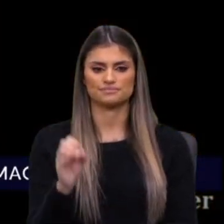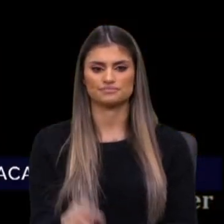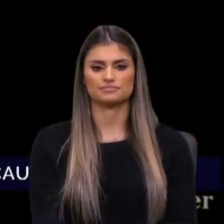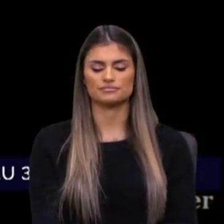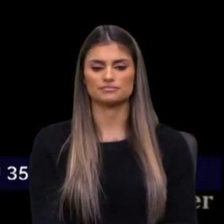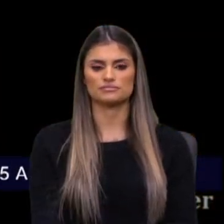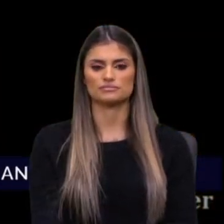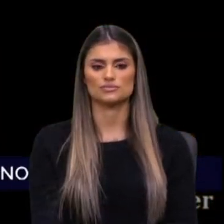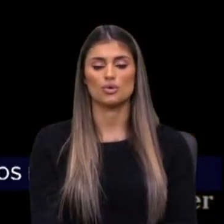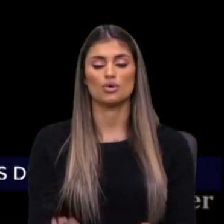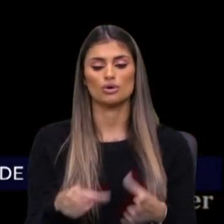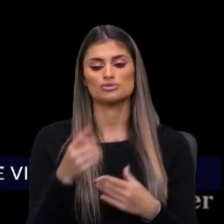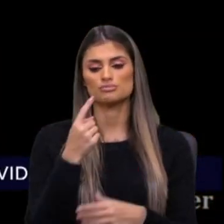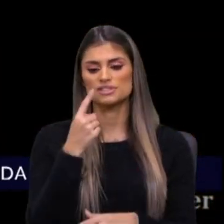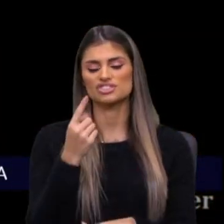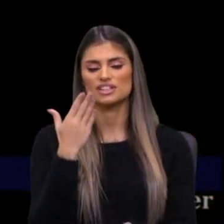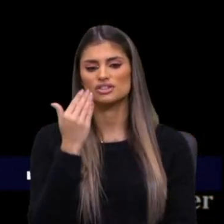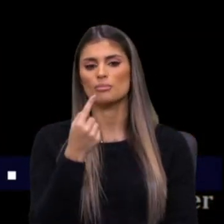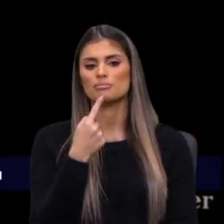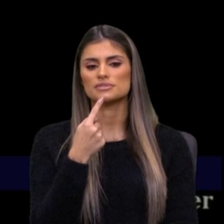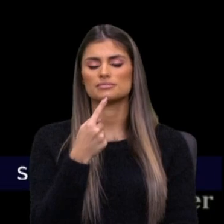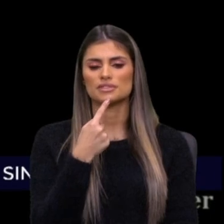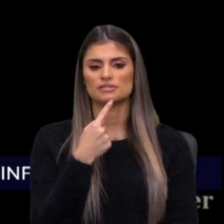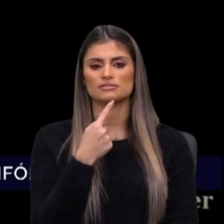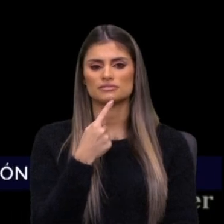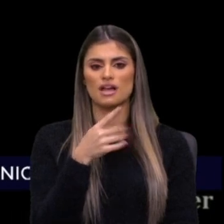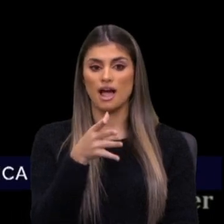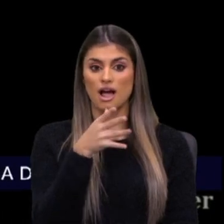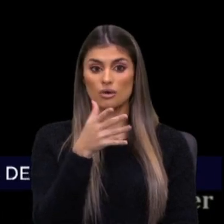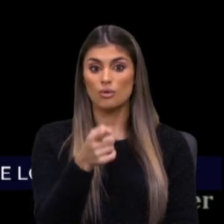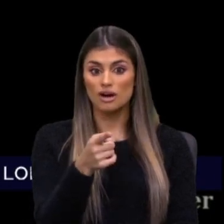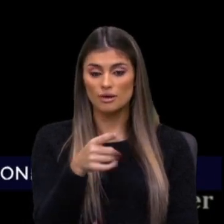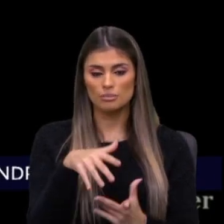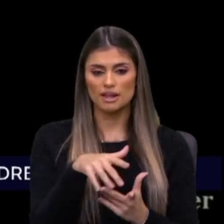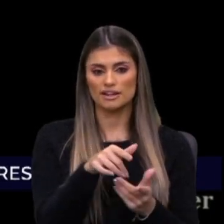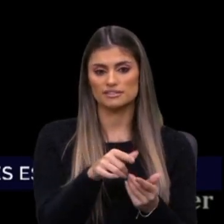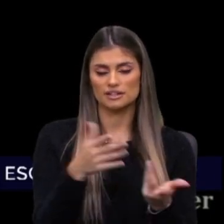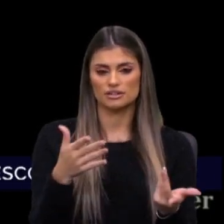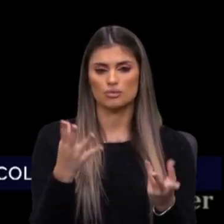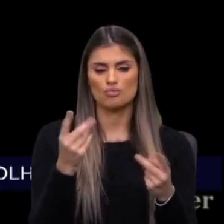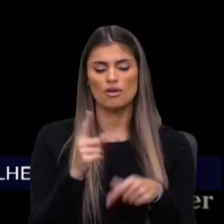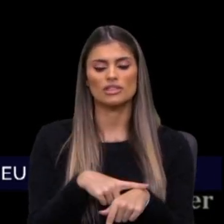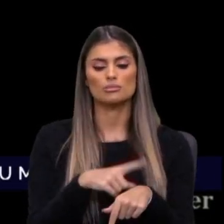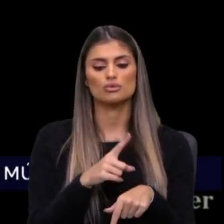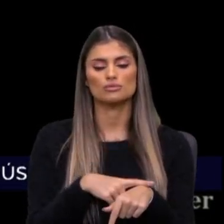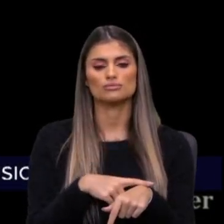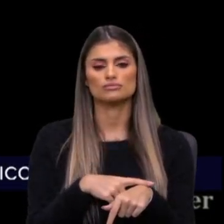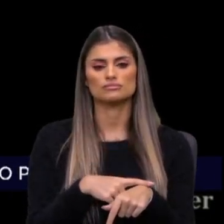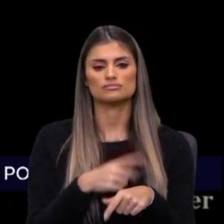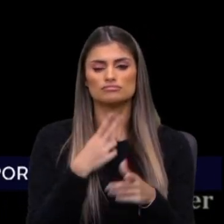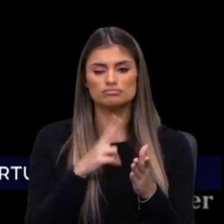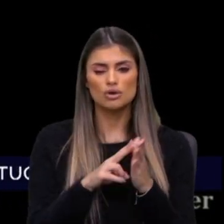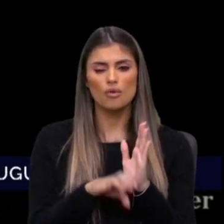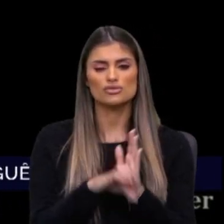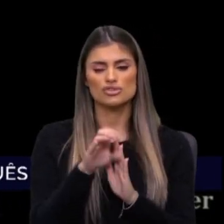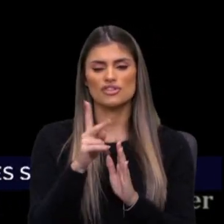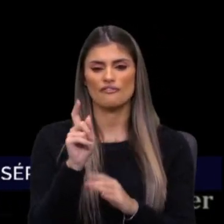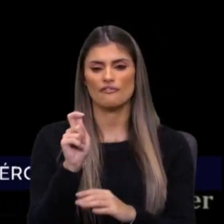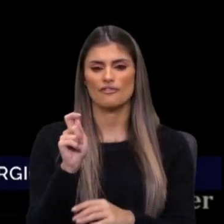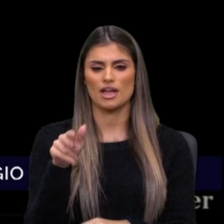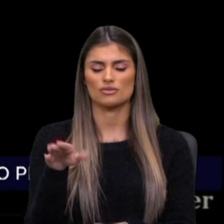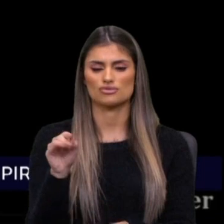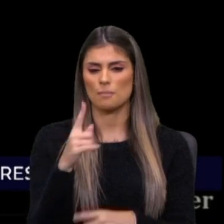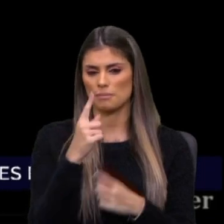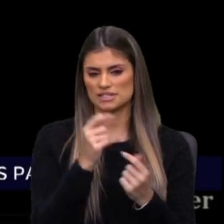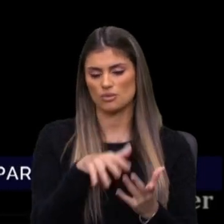grupo de astrónomos tentou perceber: houve água neste planeta? Durante quanto tempo? Houve mesmo condições para Vênus ser mais parecido